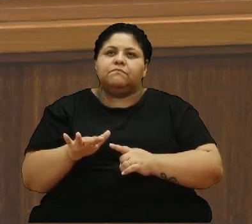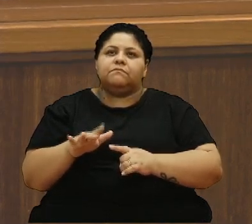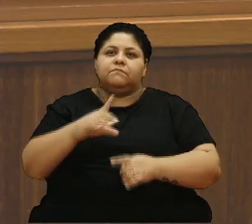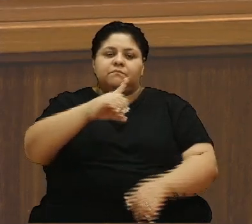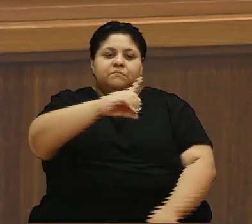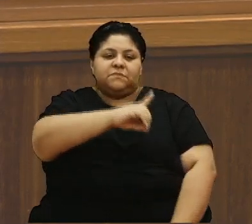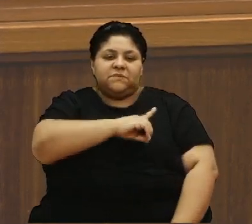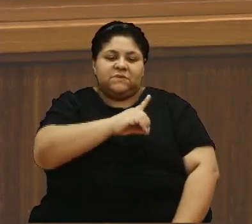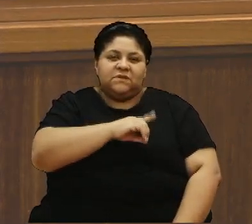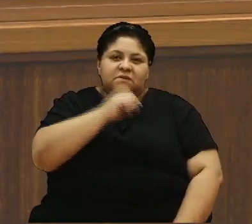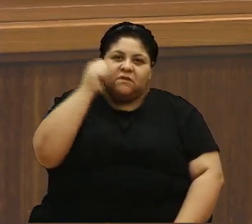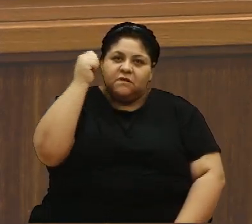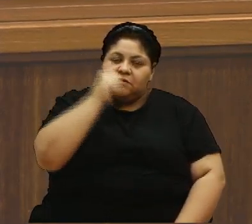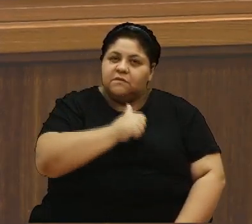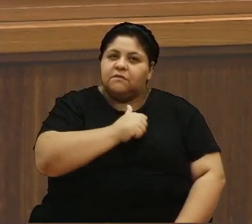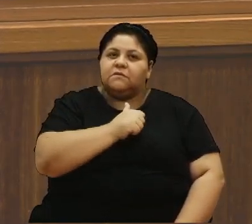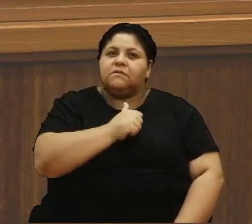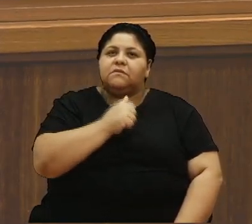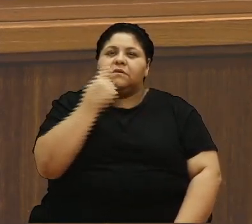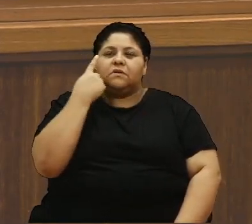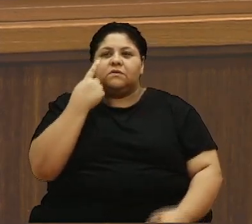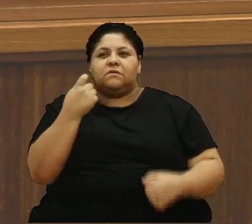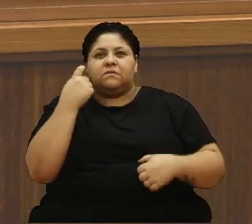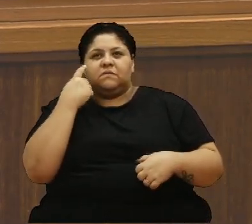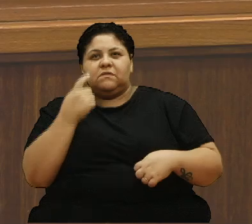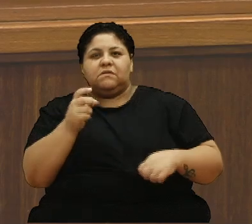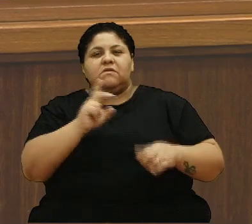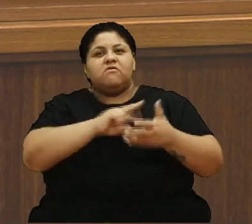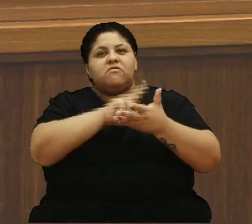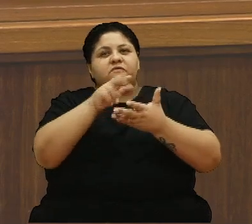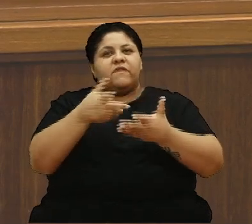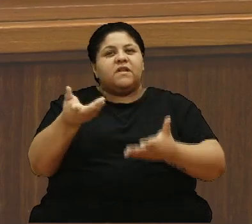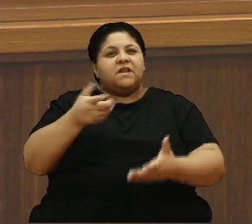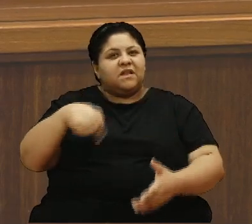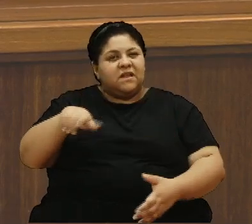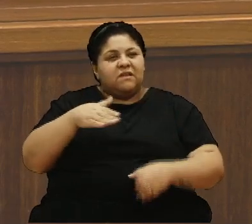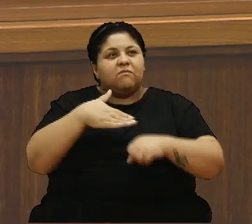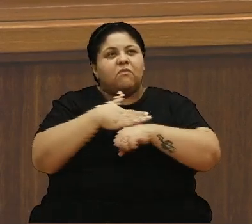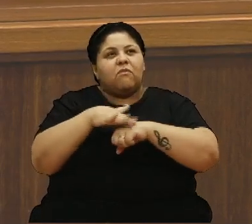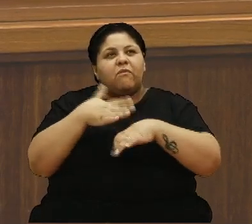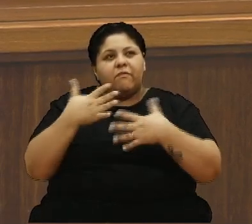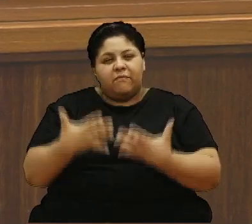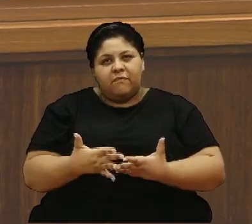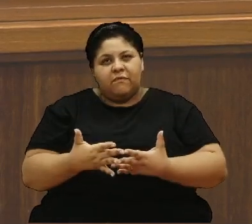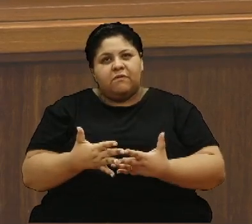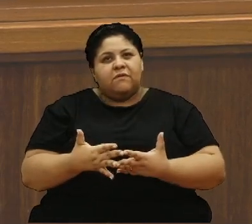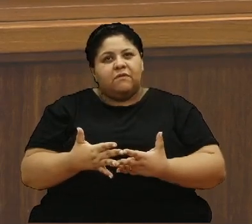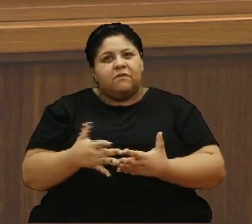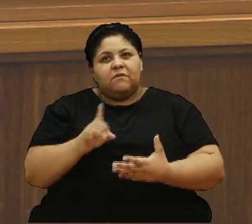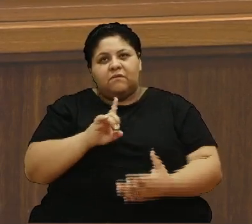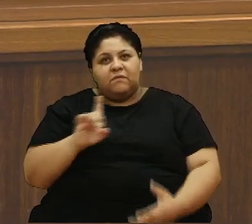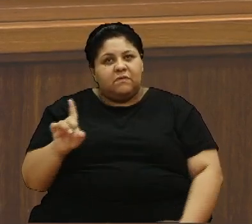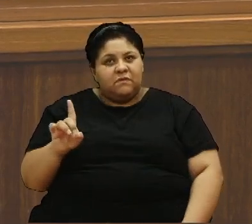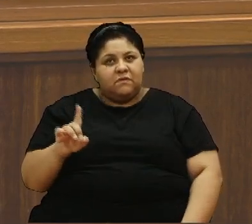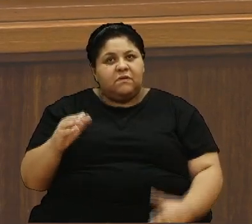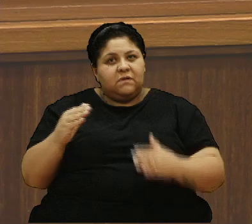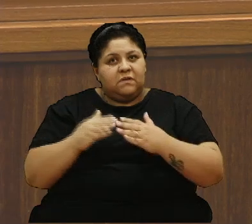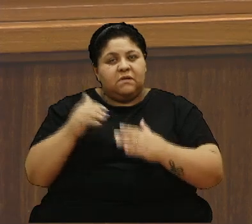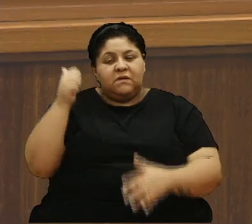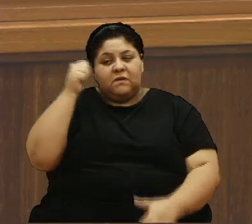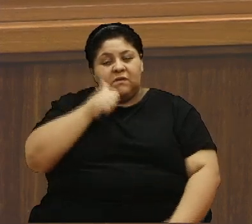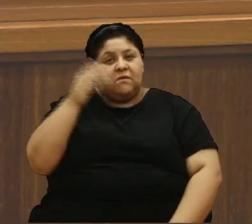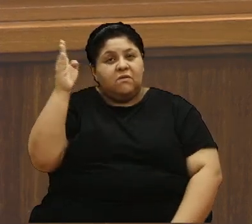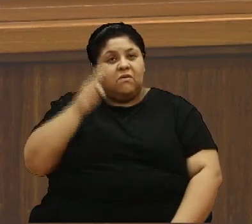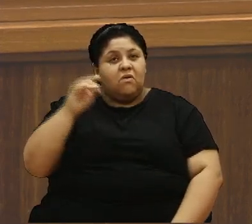da Mulher, da questão da violência, são várias coisas que nós queríamos conversar. Aliás, não era nem sobre a Casa da Mulher Brasileira,